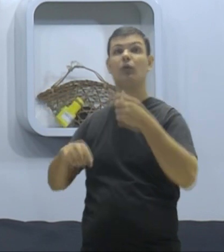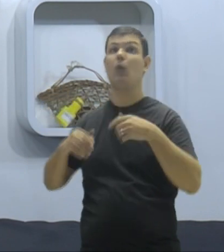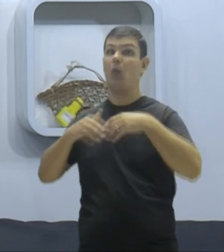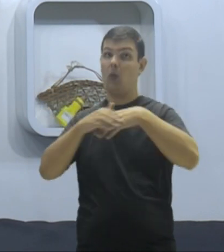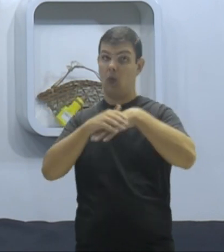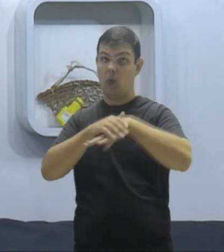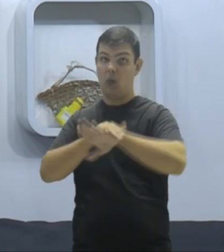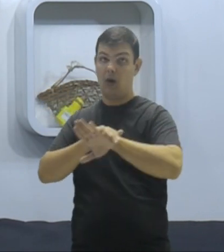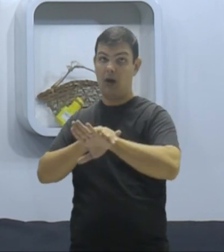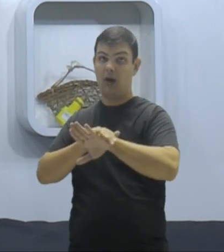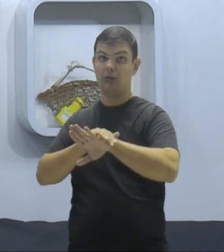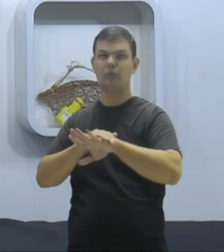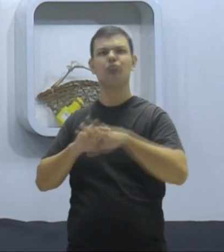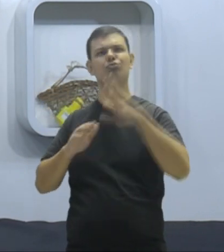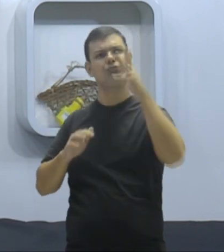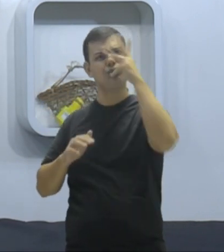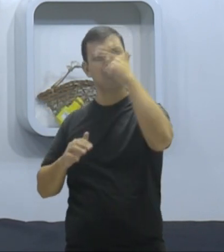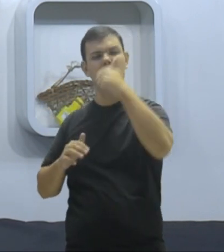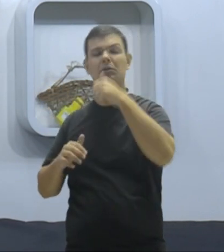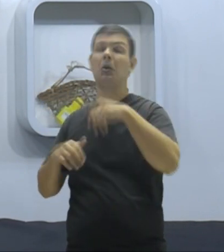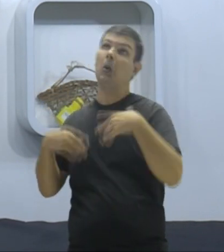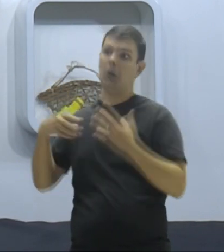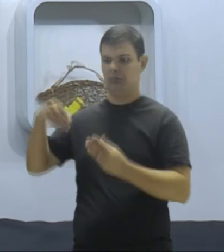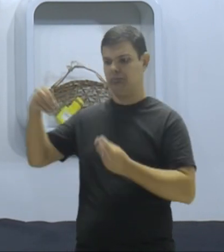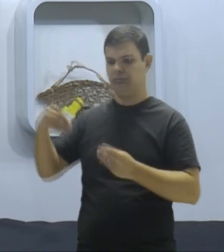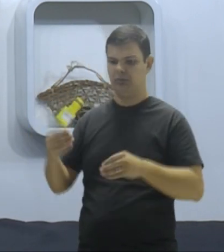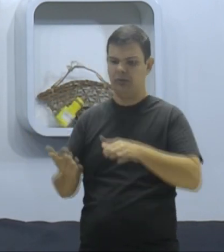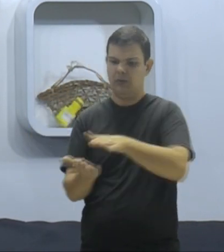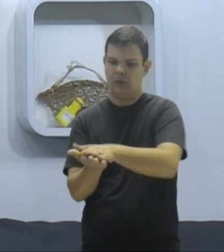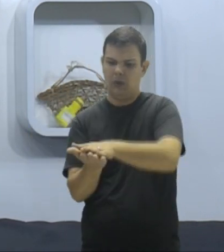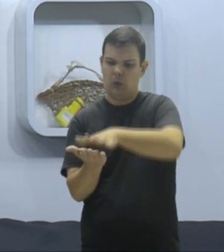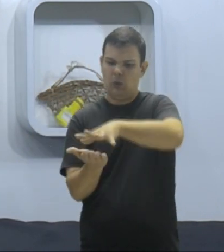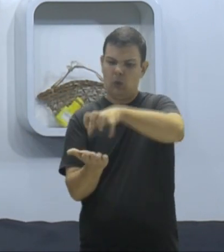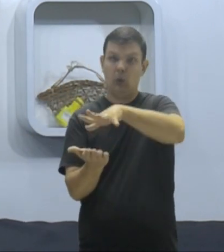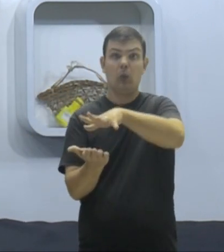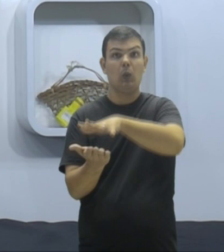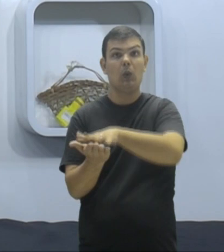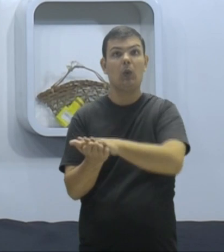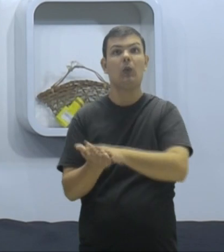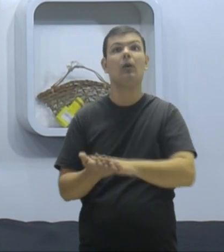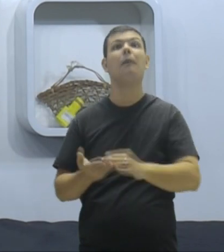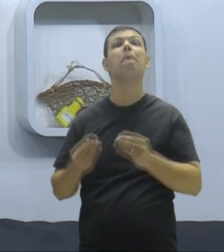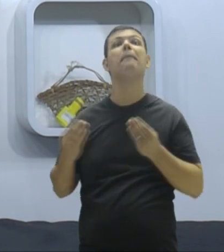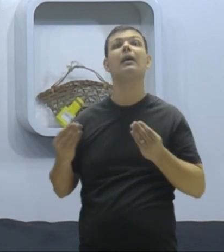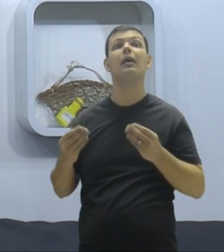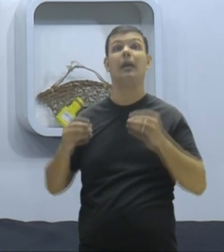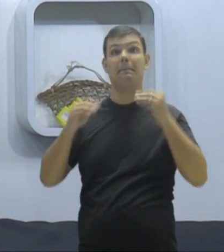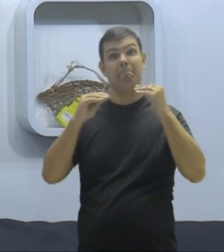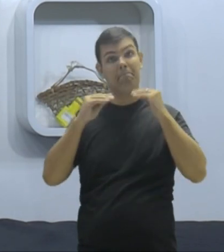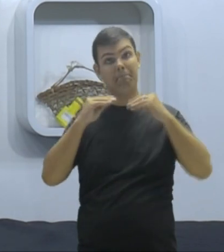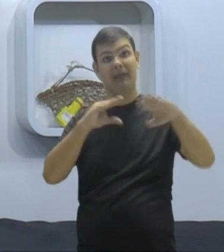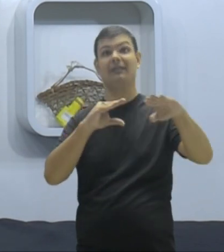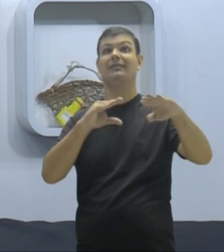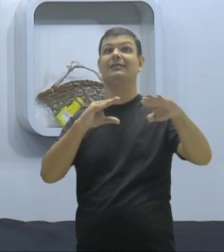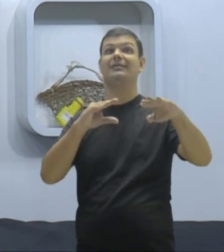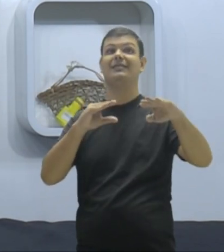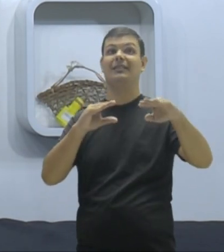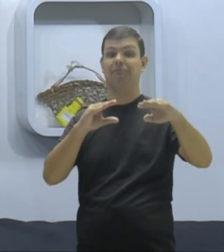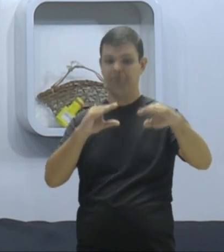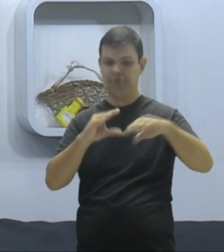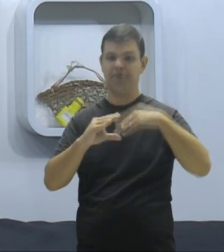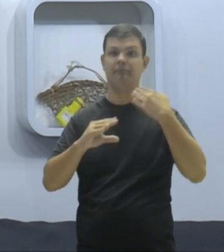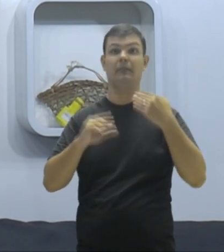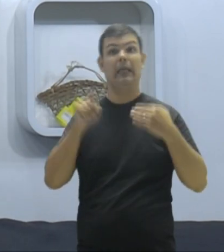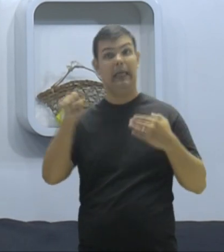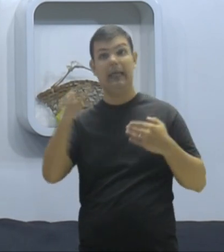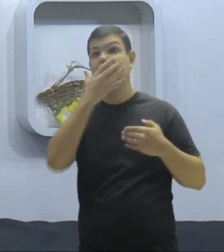no arquivo digital, tira uma foto ou escaneia ele no seu celular, manda essa foto para a gente, com a autorização do